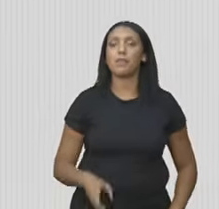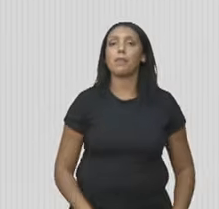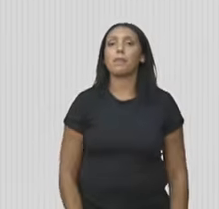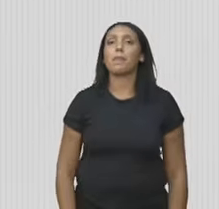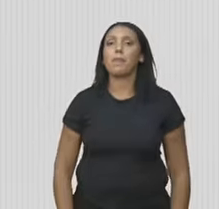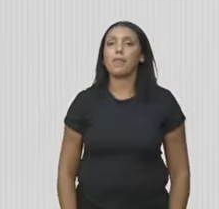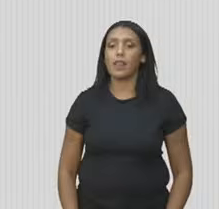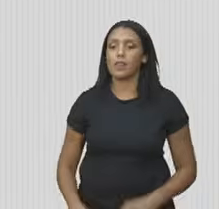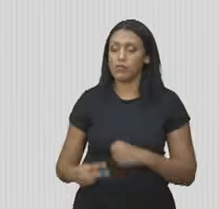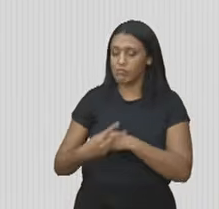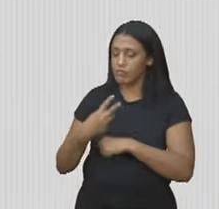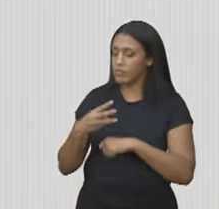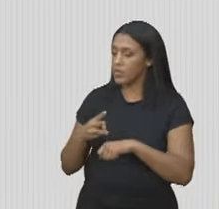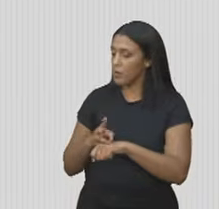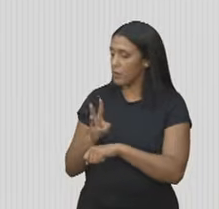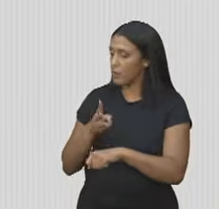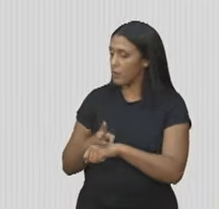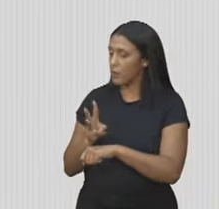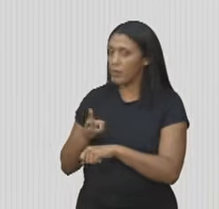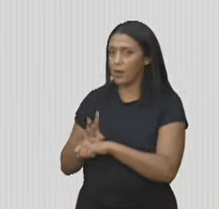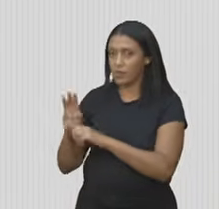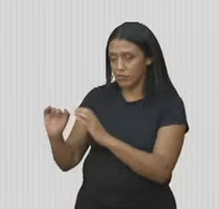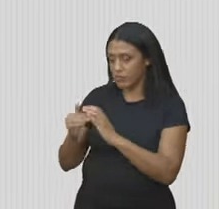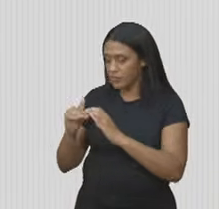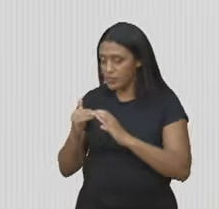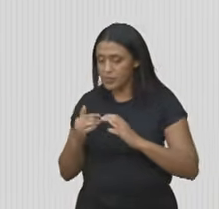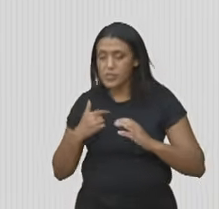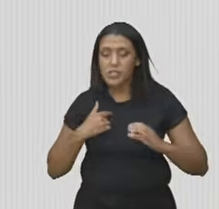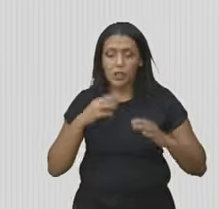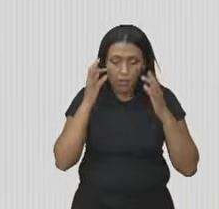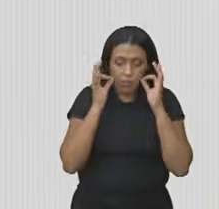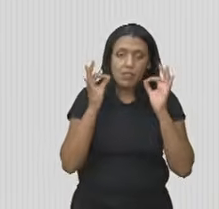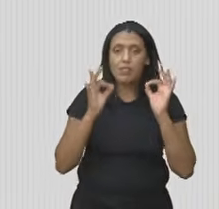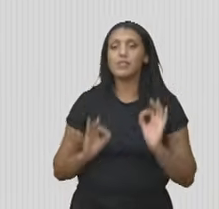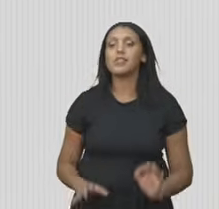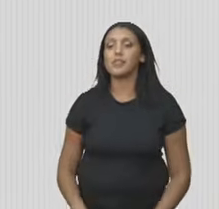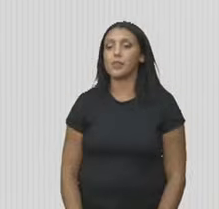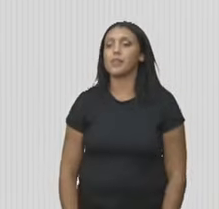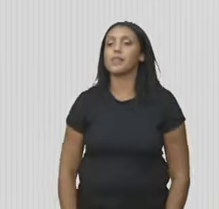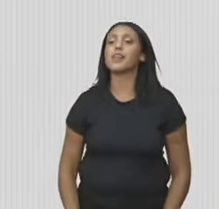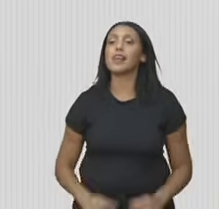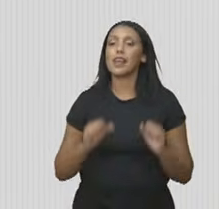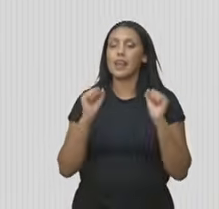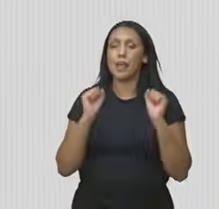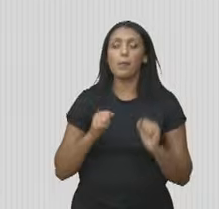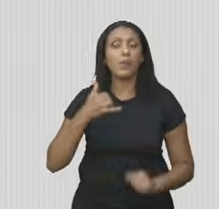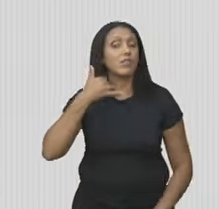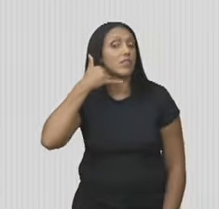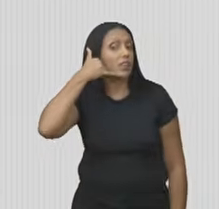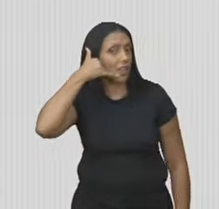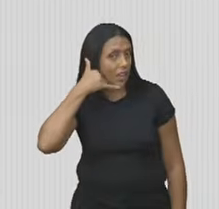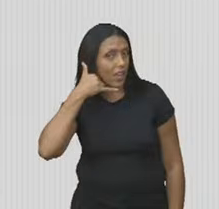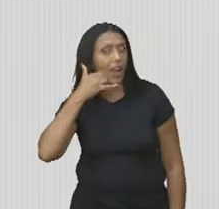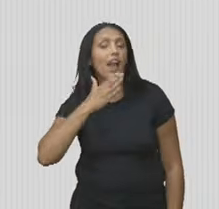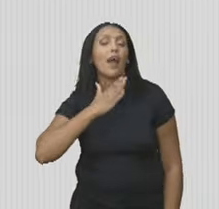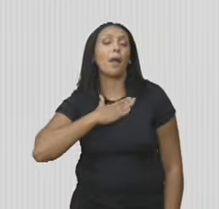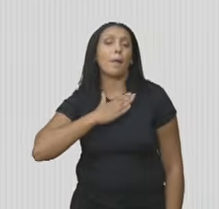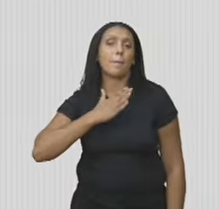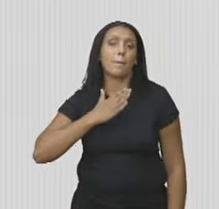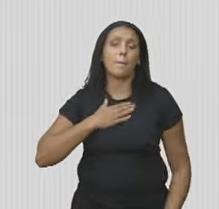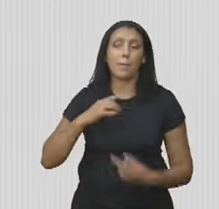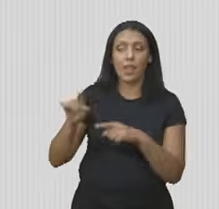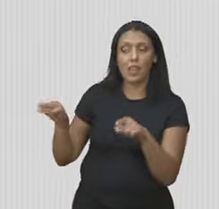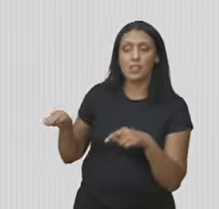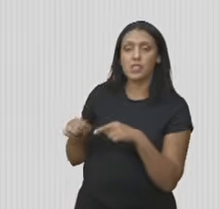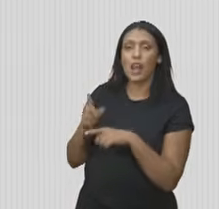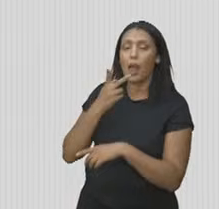uma questão de organização. Os telefonemas você pode fazer pelo segundo número ali, 39552210, vai ser atendido pela minha equipe. E as